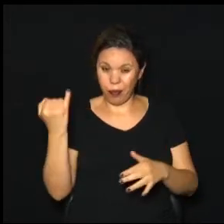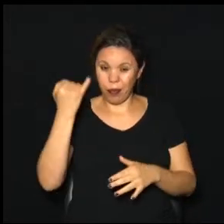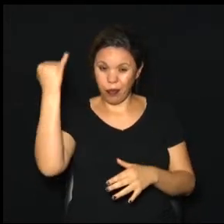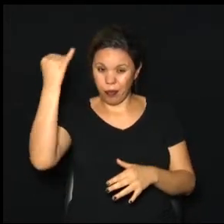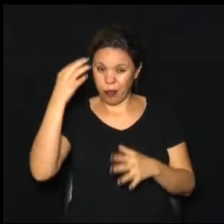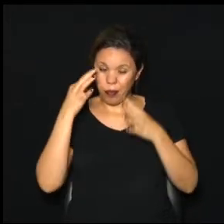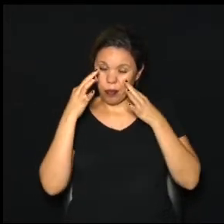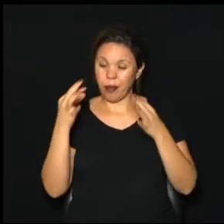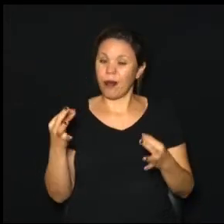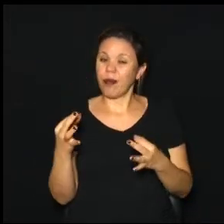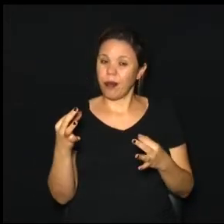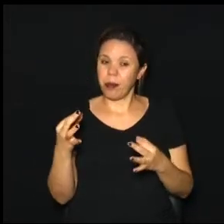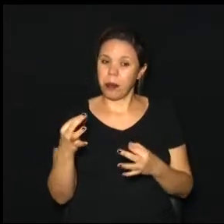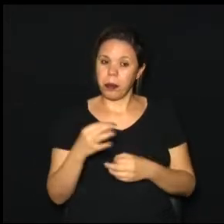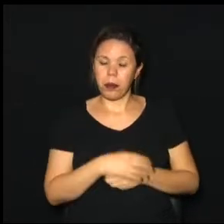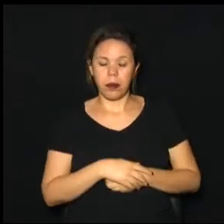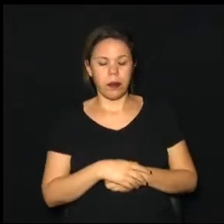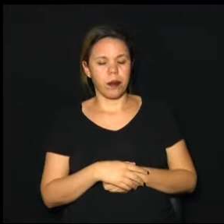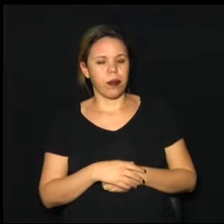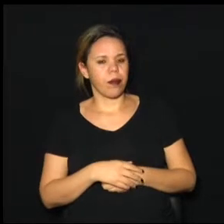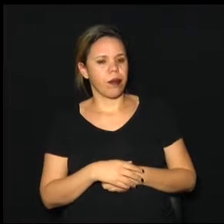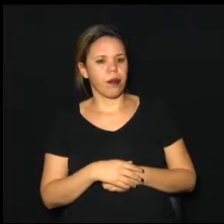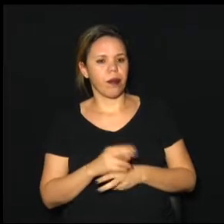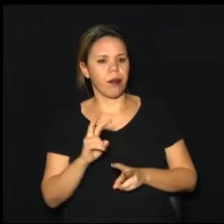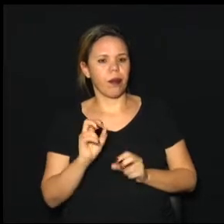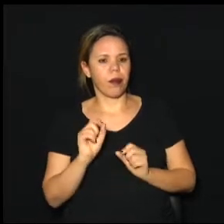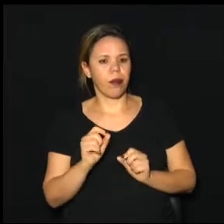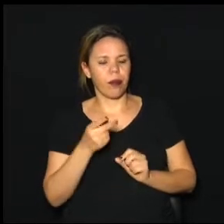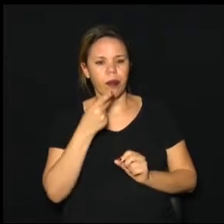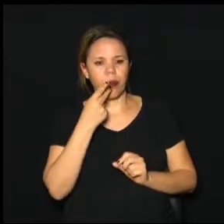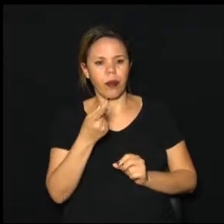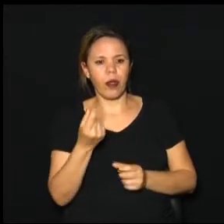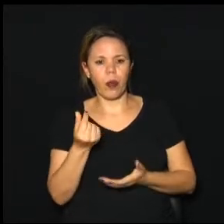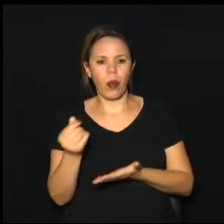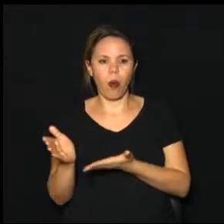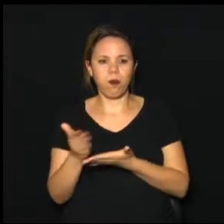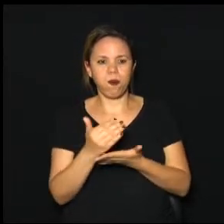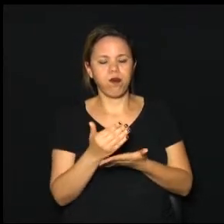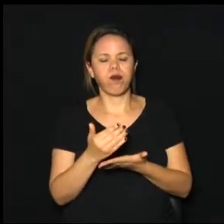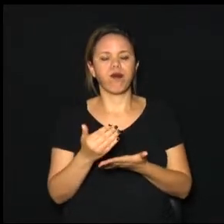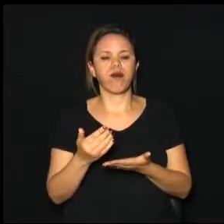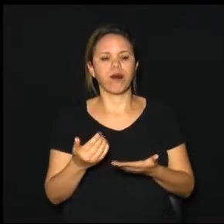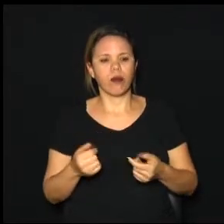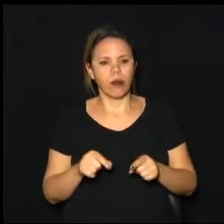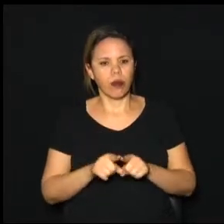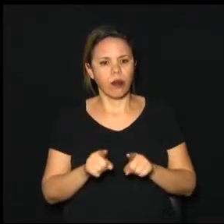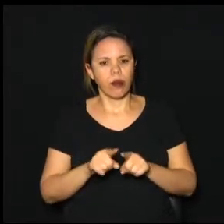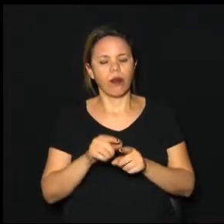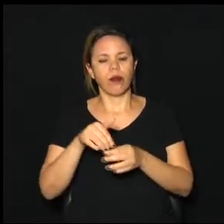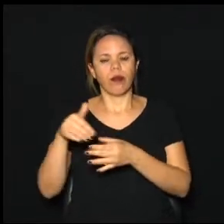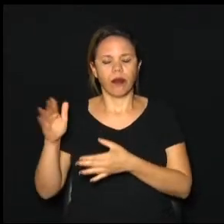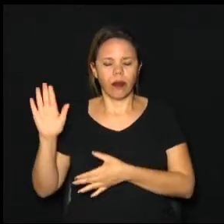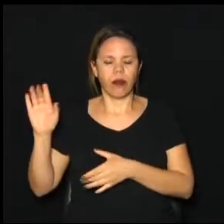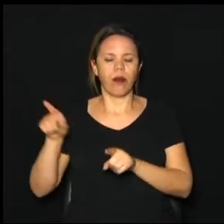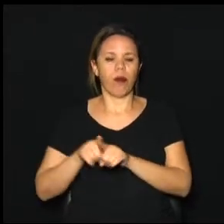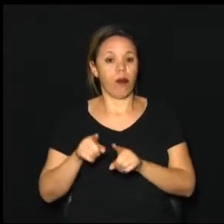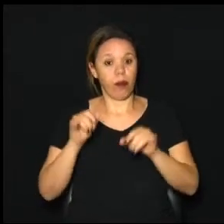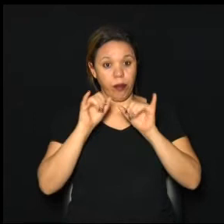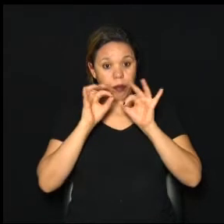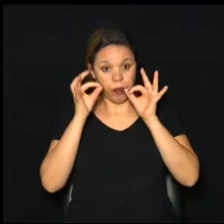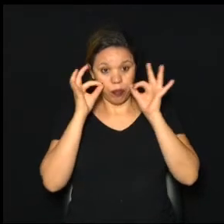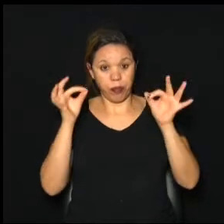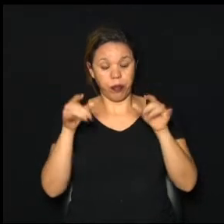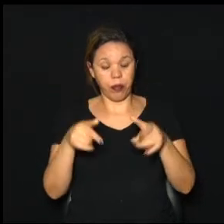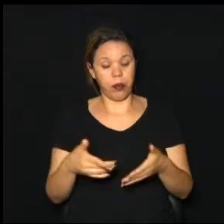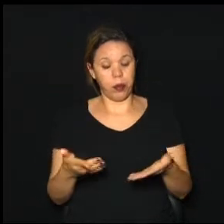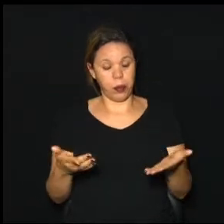à observação no que diz respeito aos recursos eleitorais. Então, fica um alerta aqui